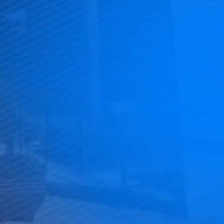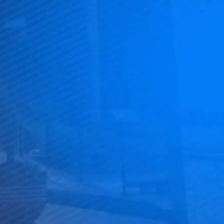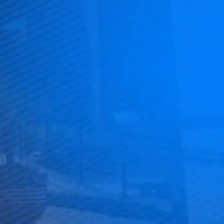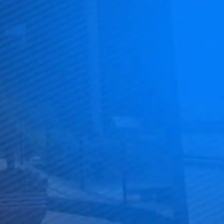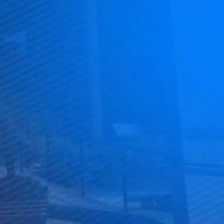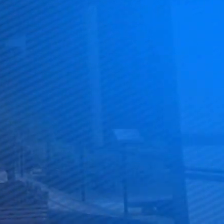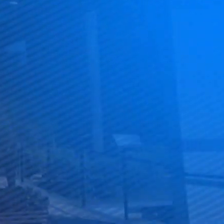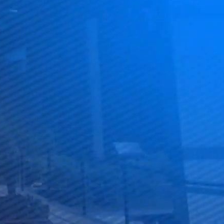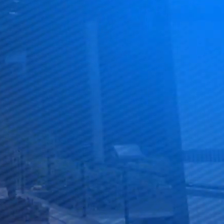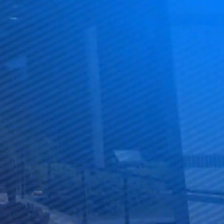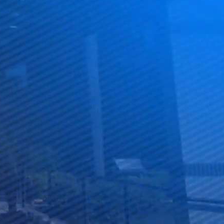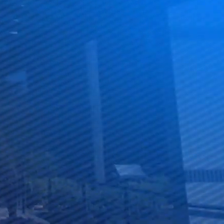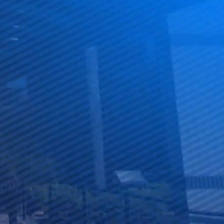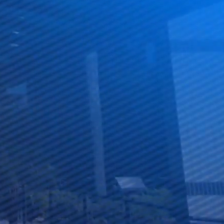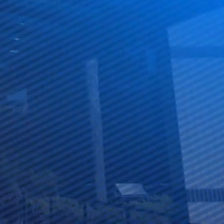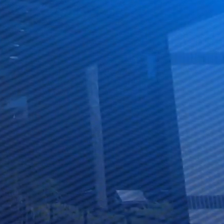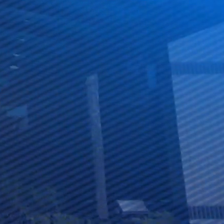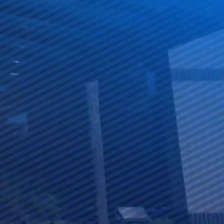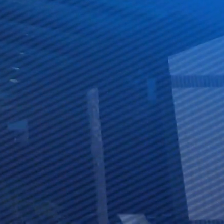tranquilo h